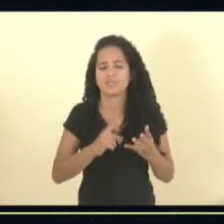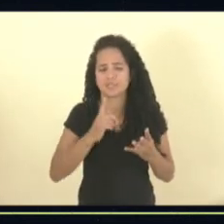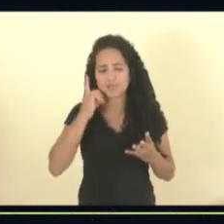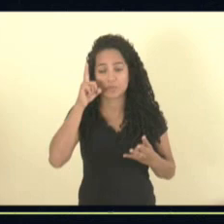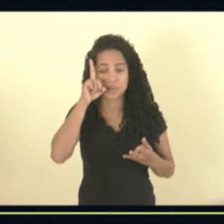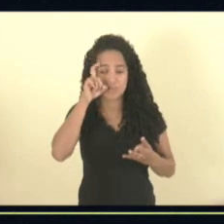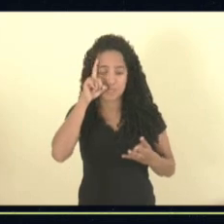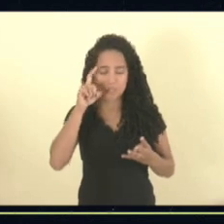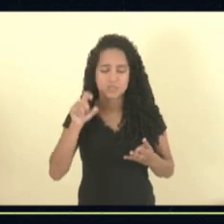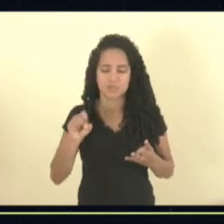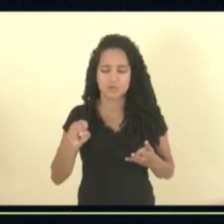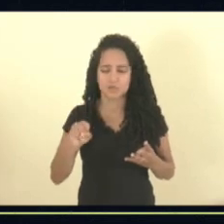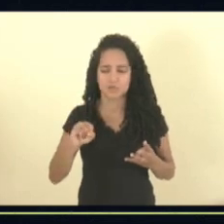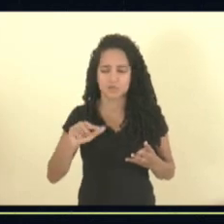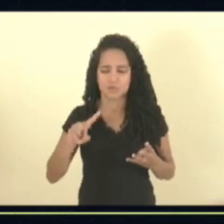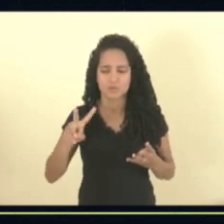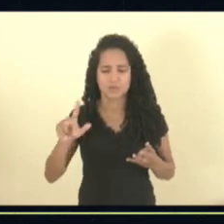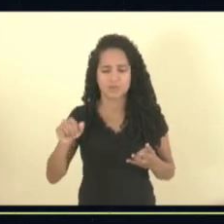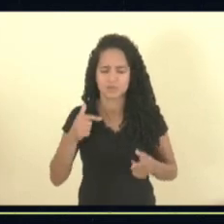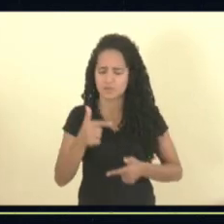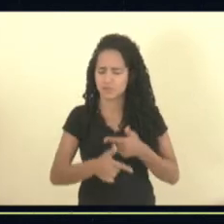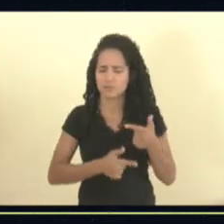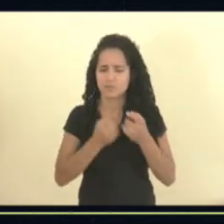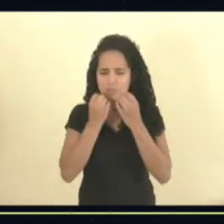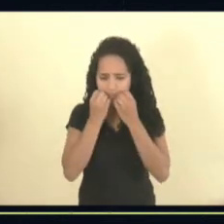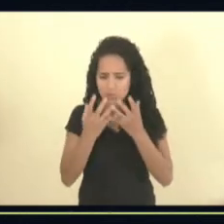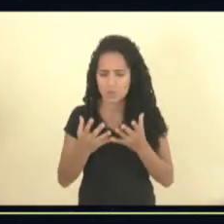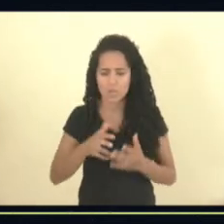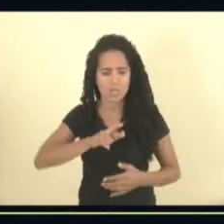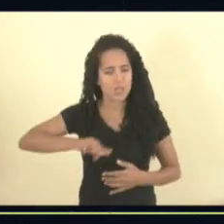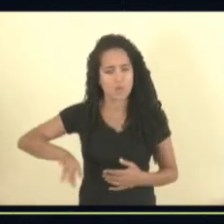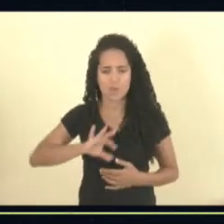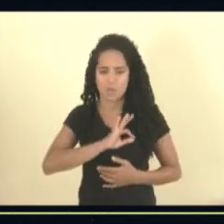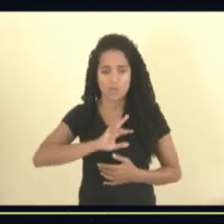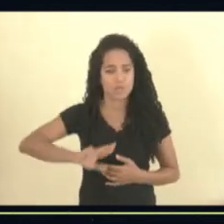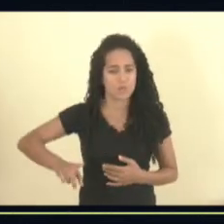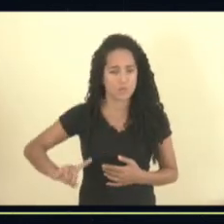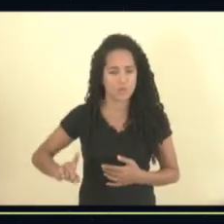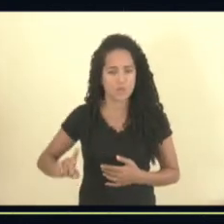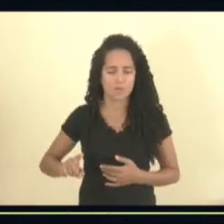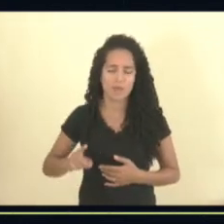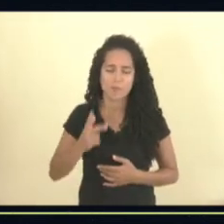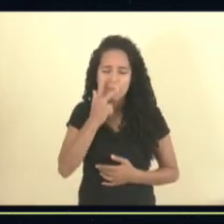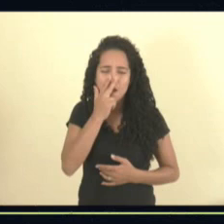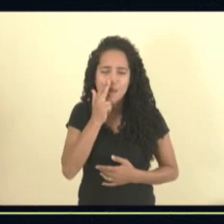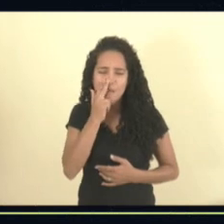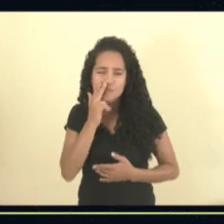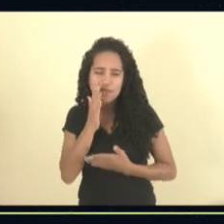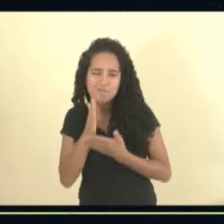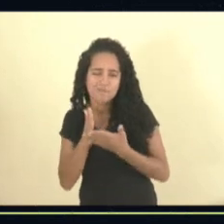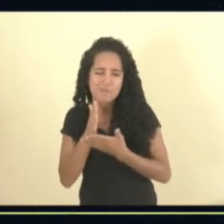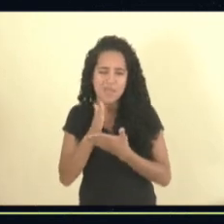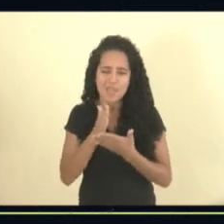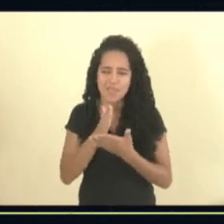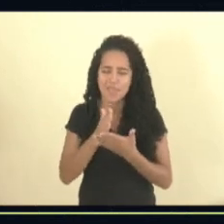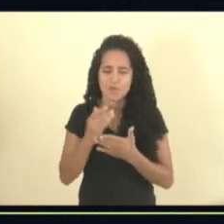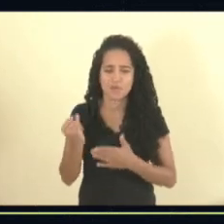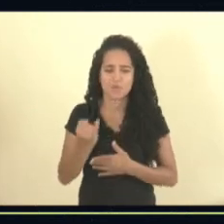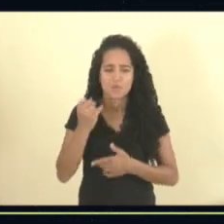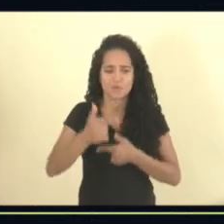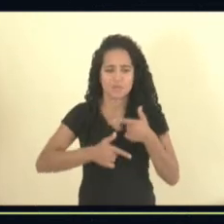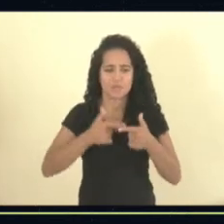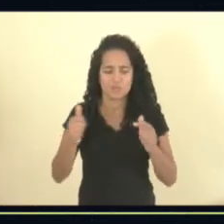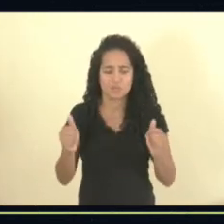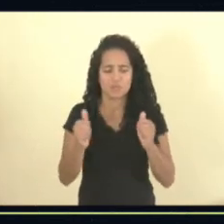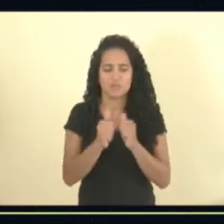Deninho Silva também, que tem um trabalho, mesmo não sendo policial, Deninho é meio polícia, também faz um trabalho muito importante, somado a